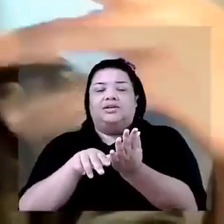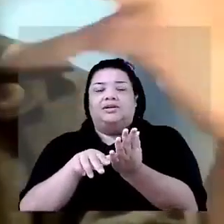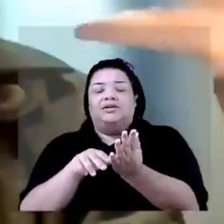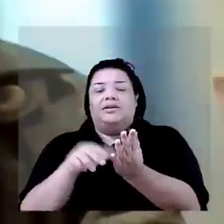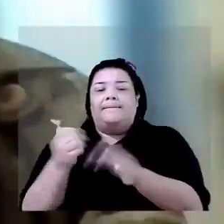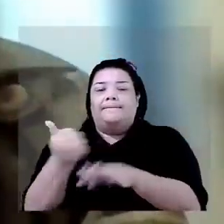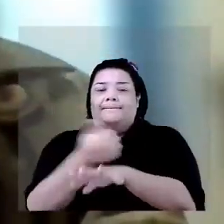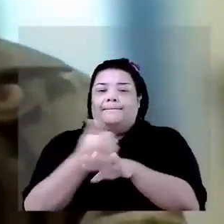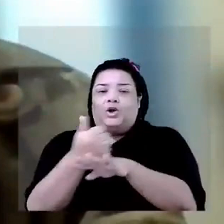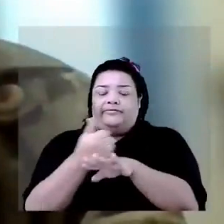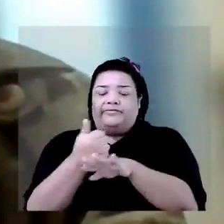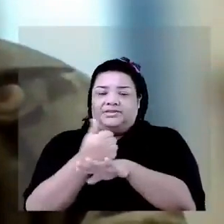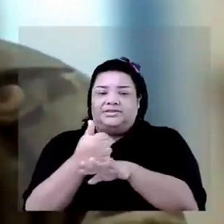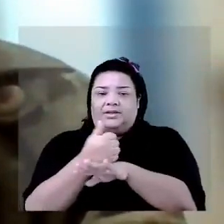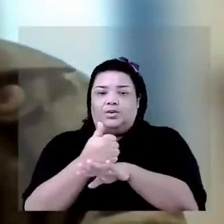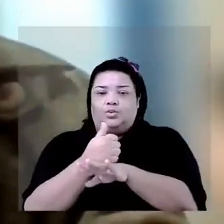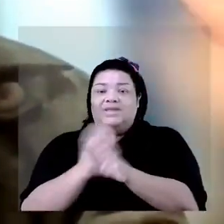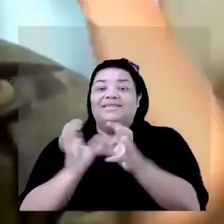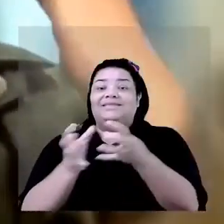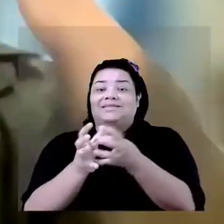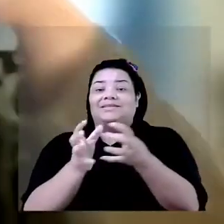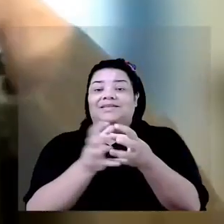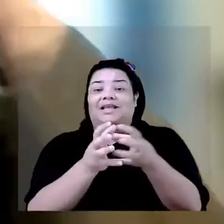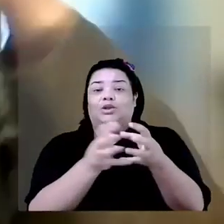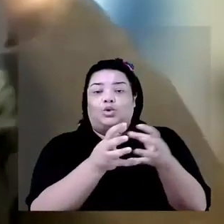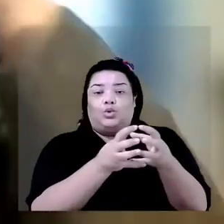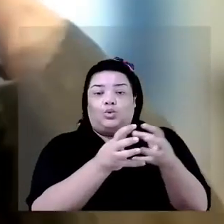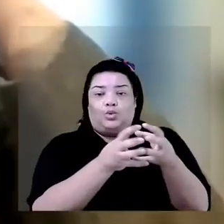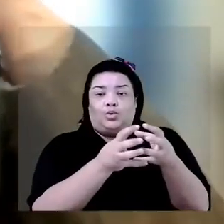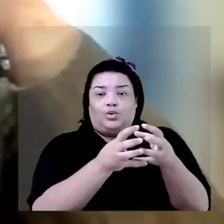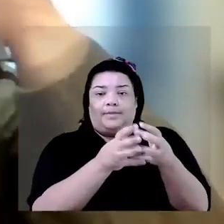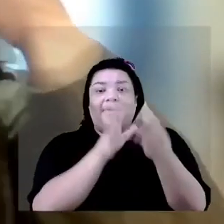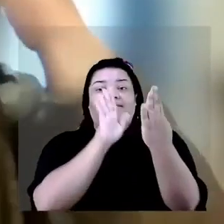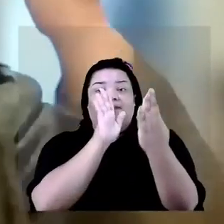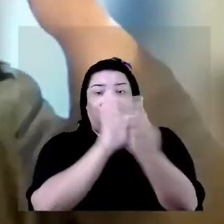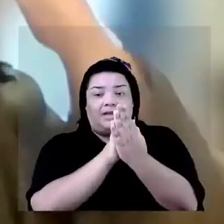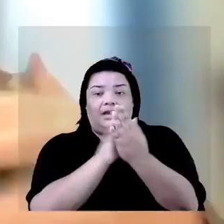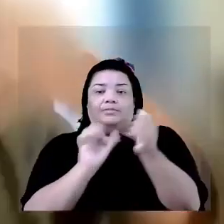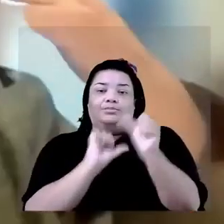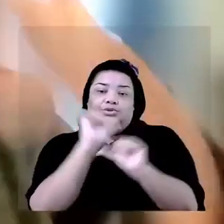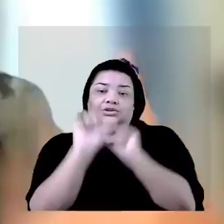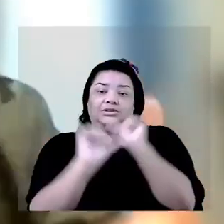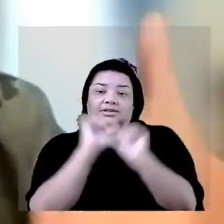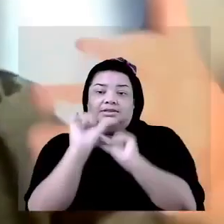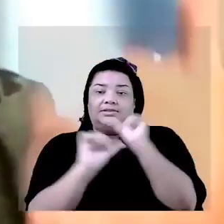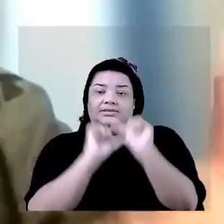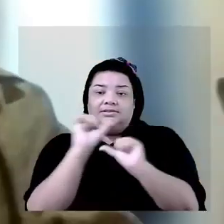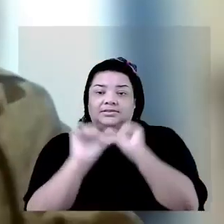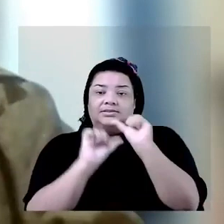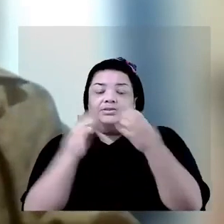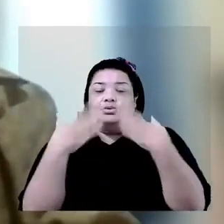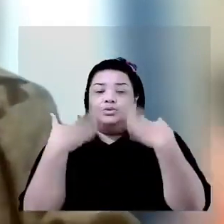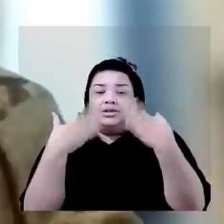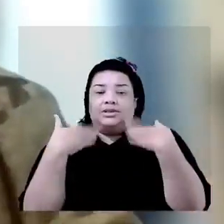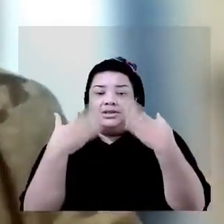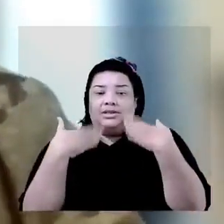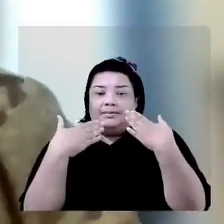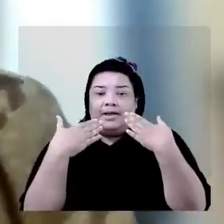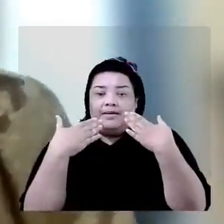intersetorial para enfrentar a mudança do clima. A gente tem que abrir a cabeça e não é